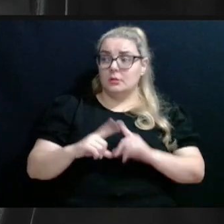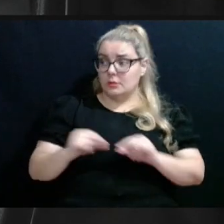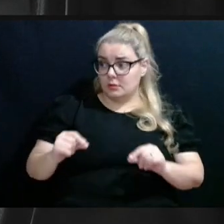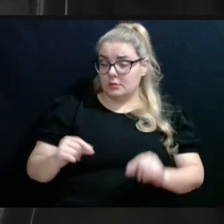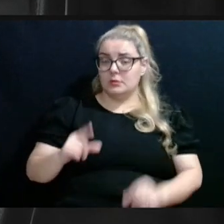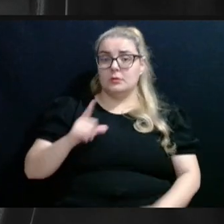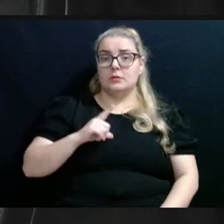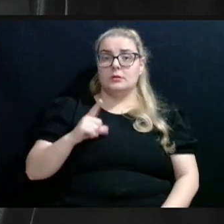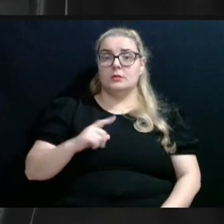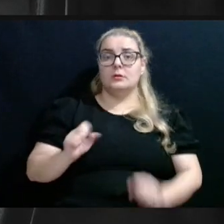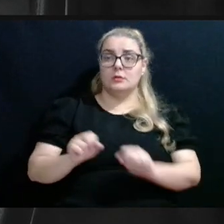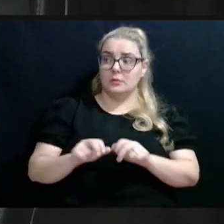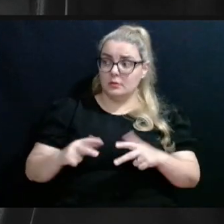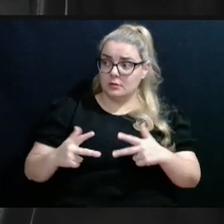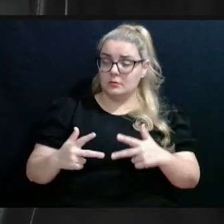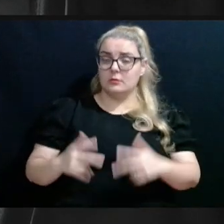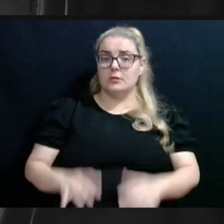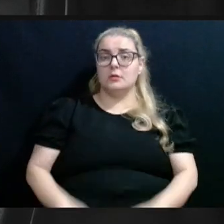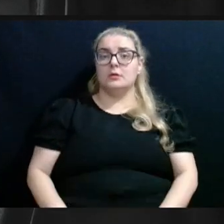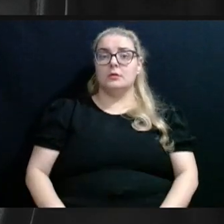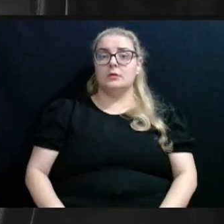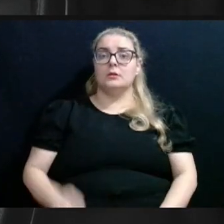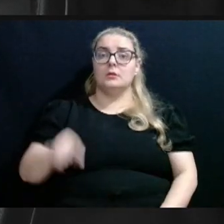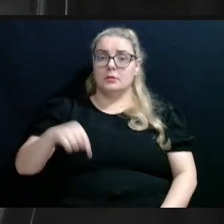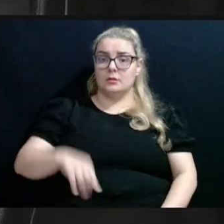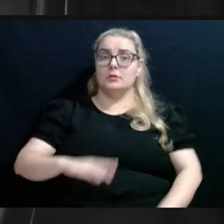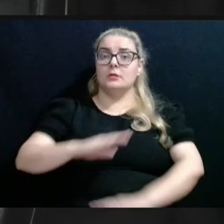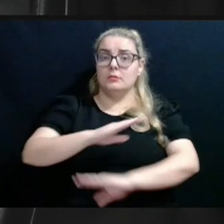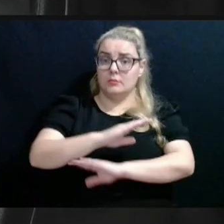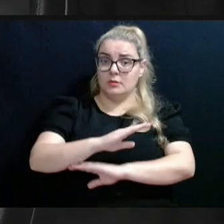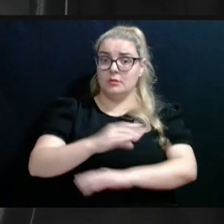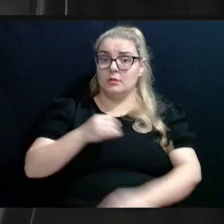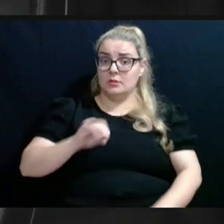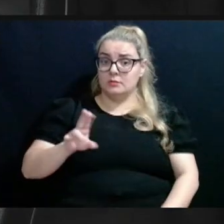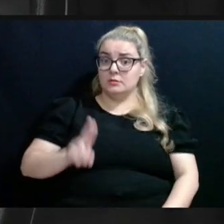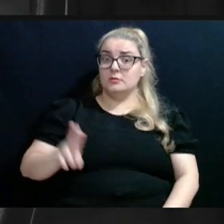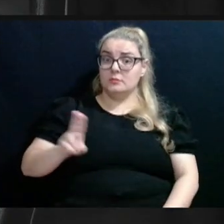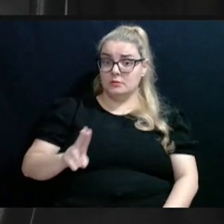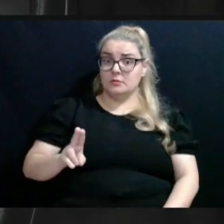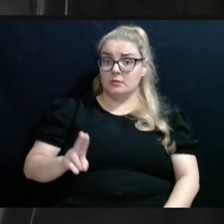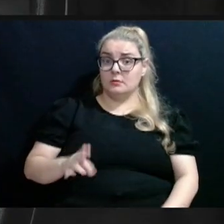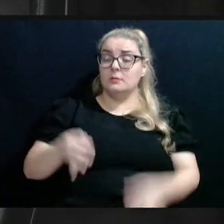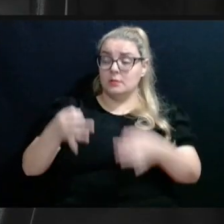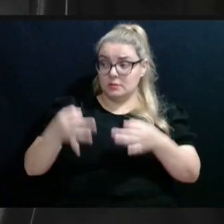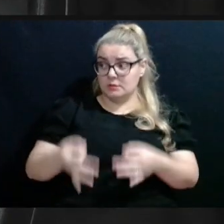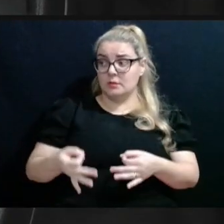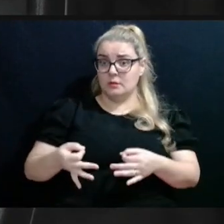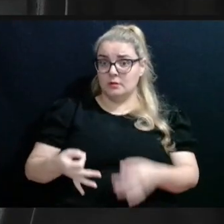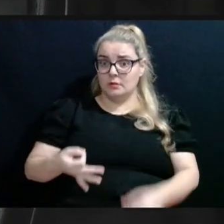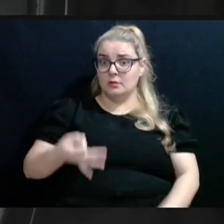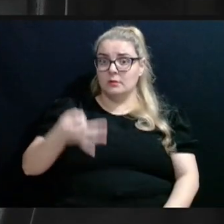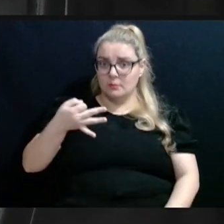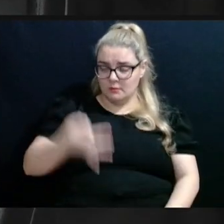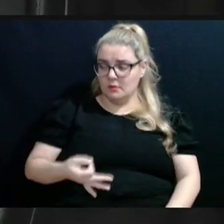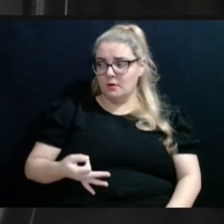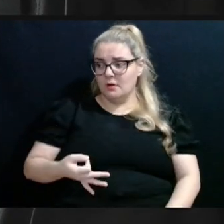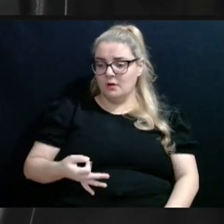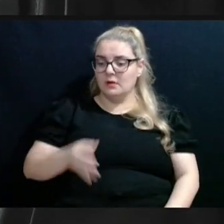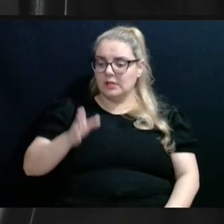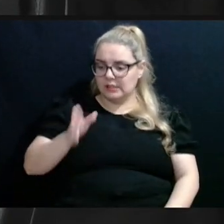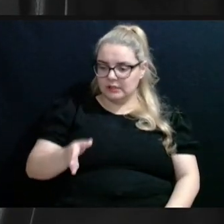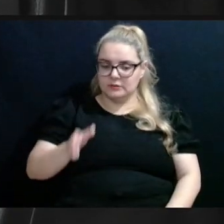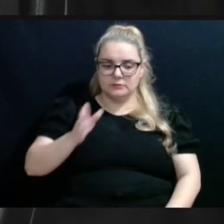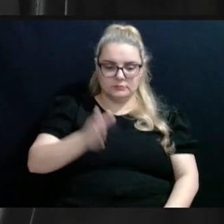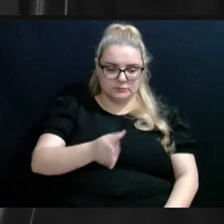Assembleia Legislativa e existe aqui na Câmara Municipal, que se você usar adequadamente, corretamente, pontualmente,